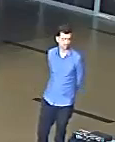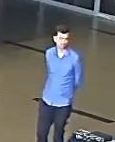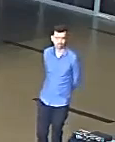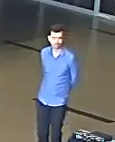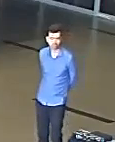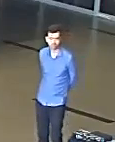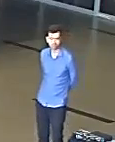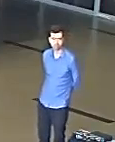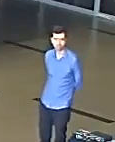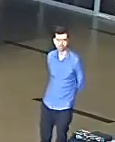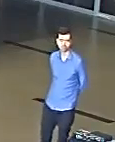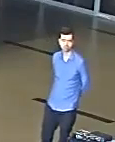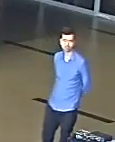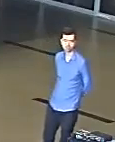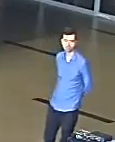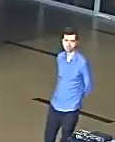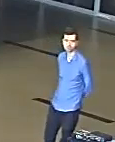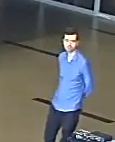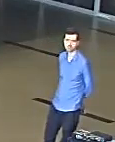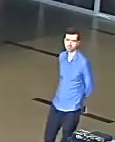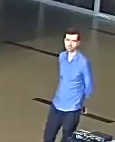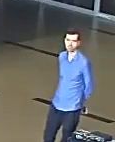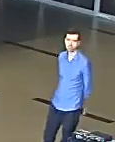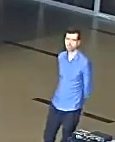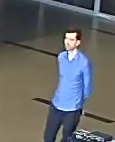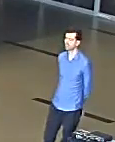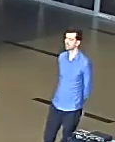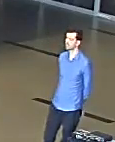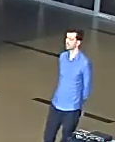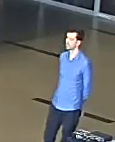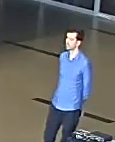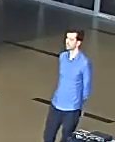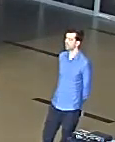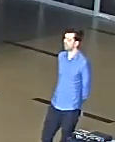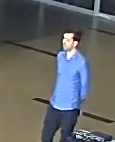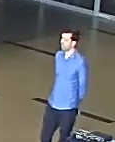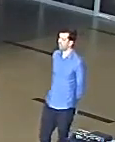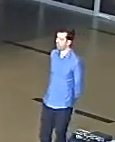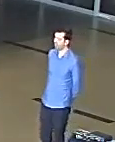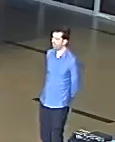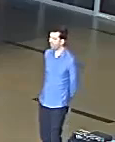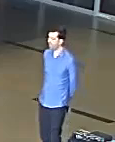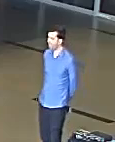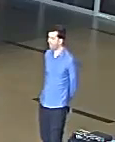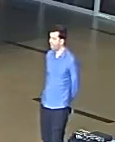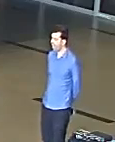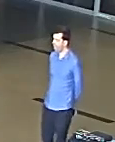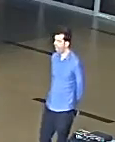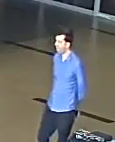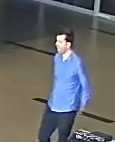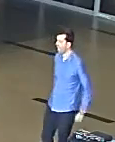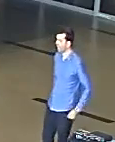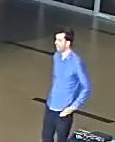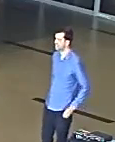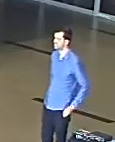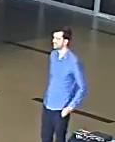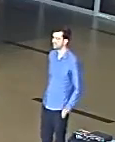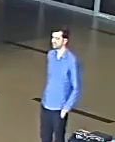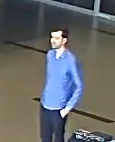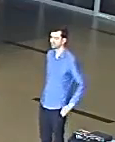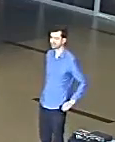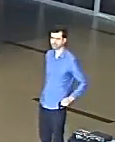que é o estatuto da pessoa com deficiência e mobilidade urbana que é a lei 3146 de